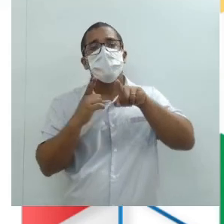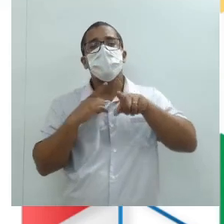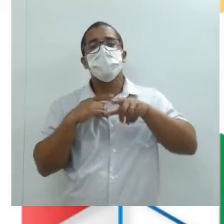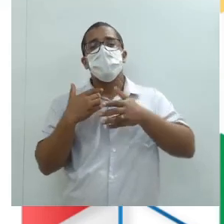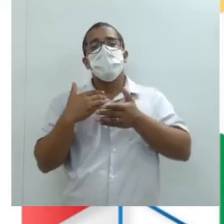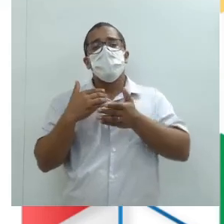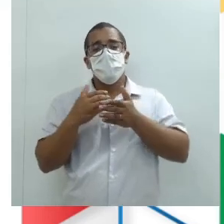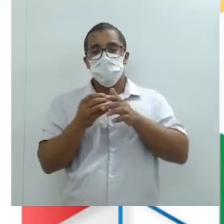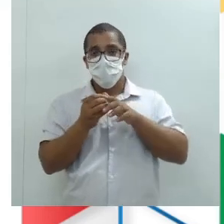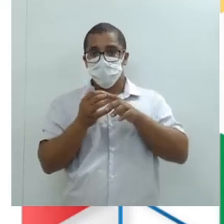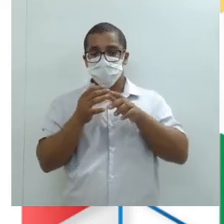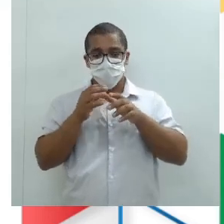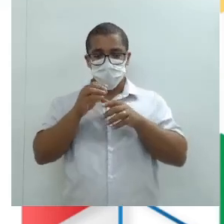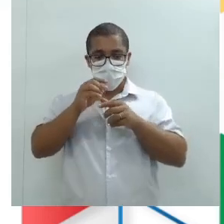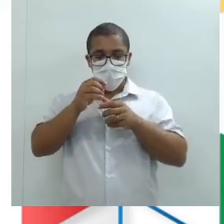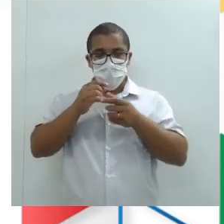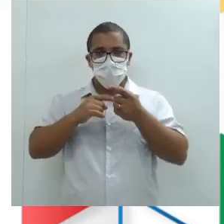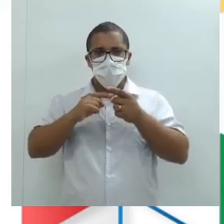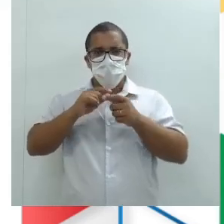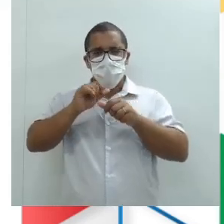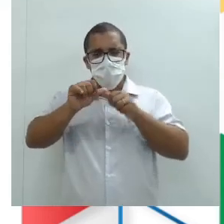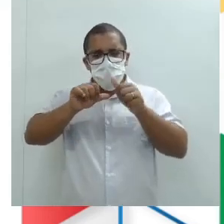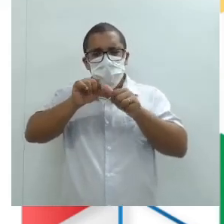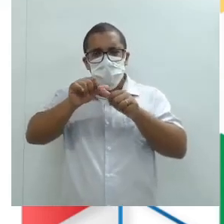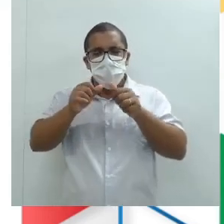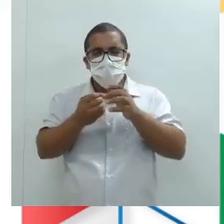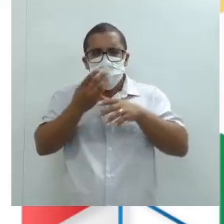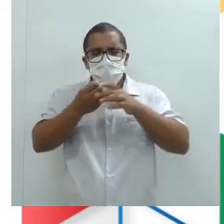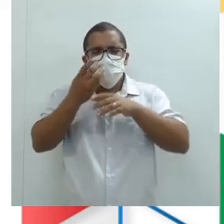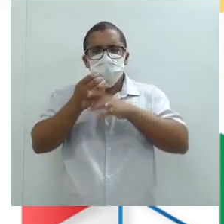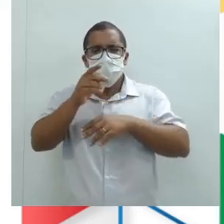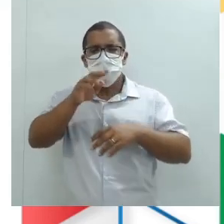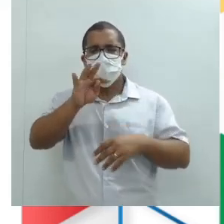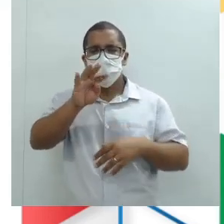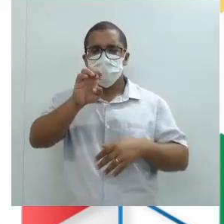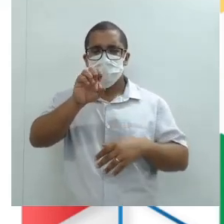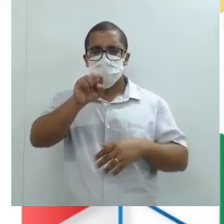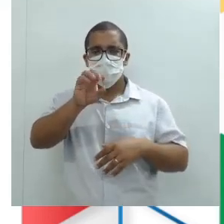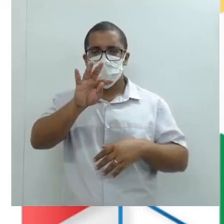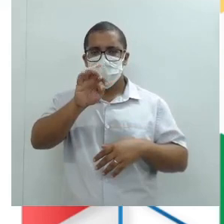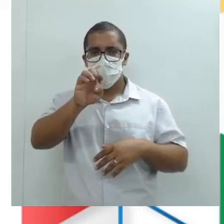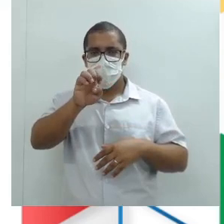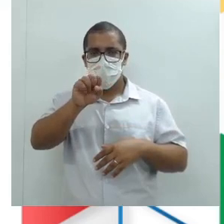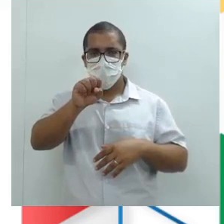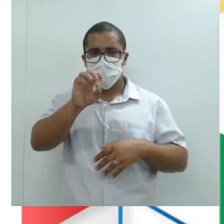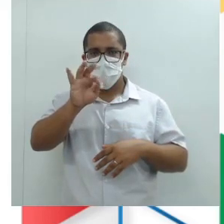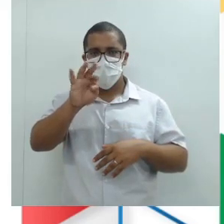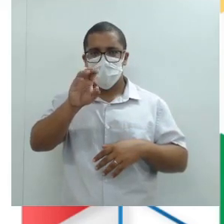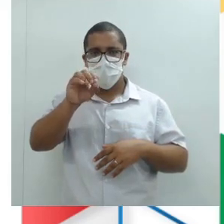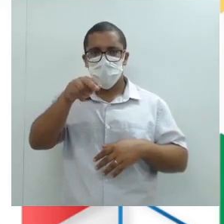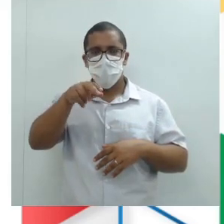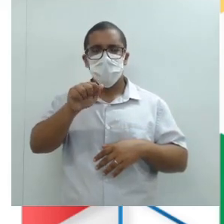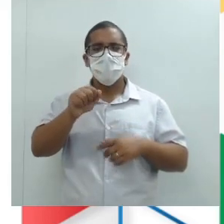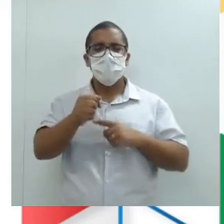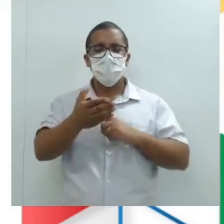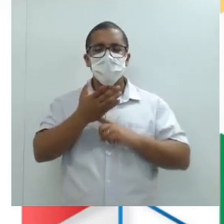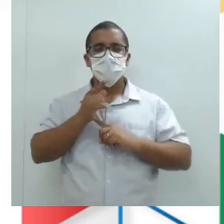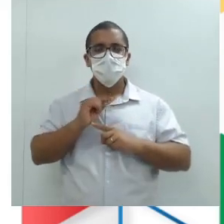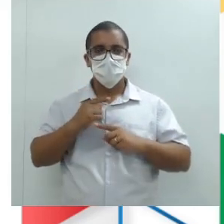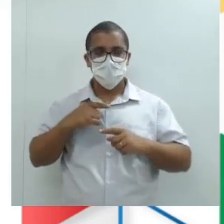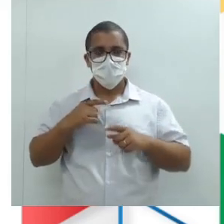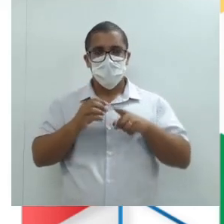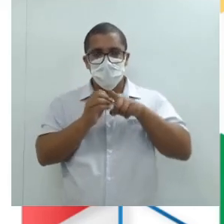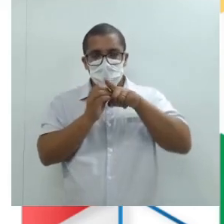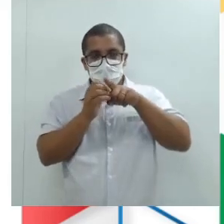de testosterona, que vai estimular o crescimento dos genitais e dos pelos do corpo, né?